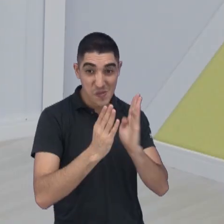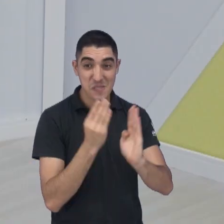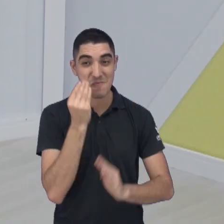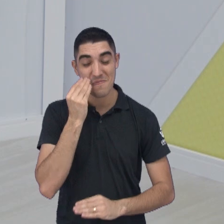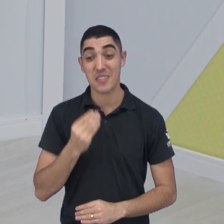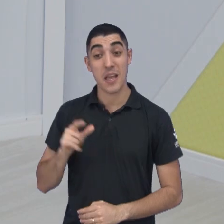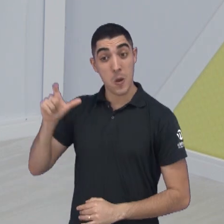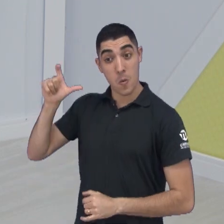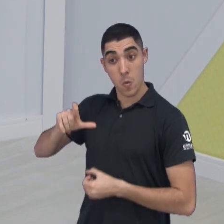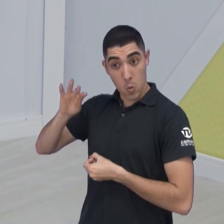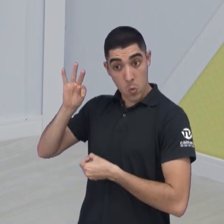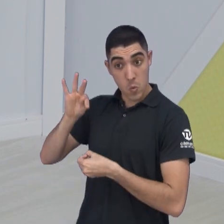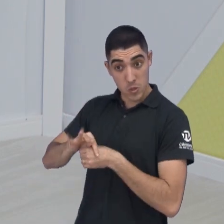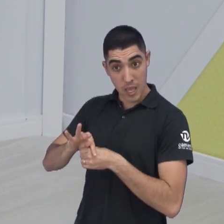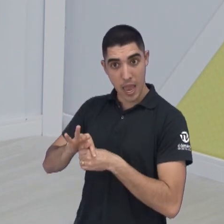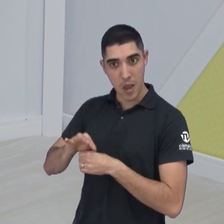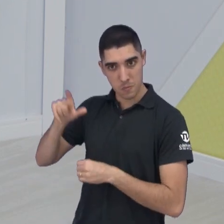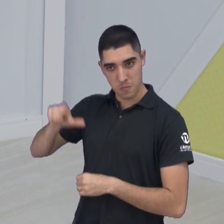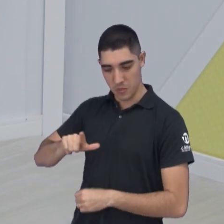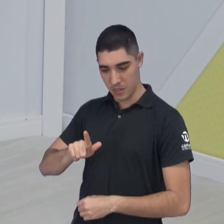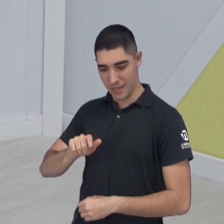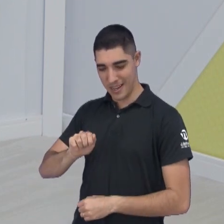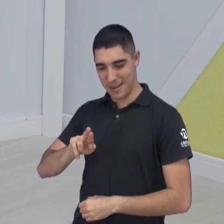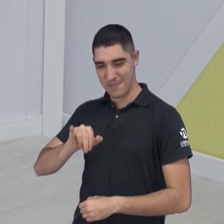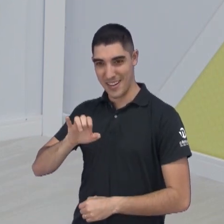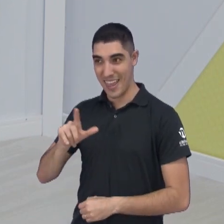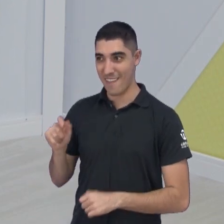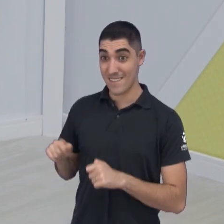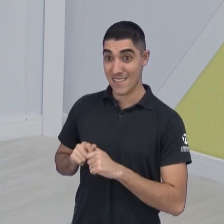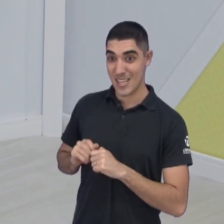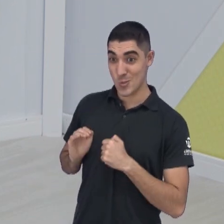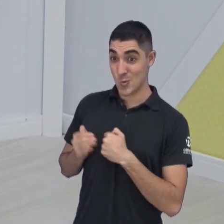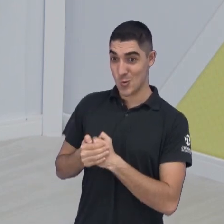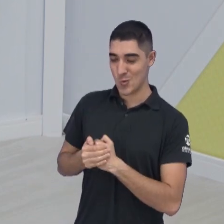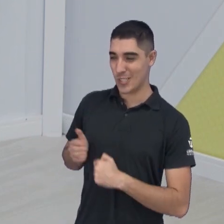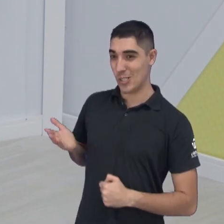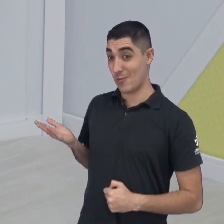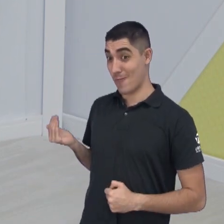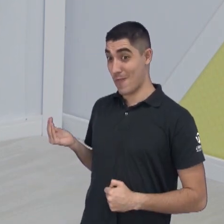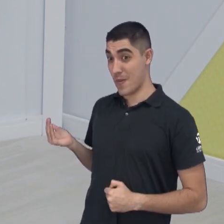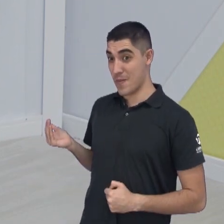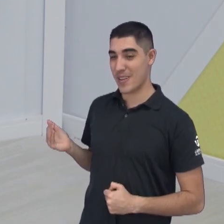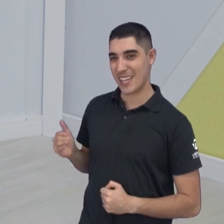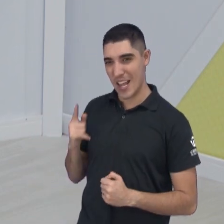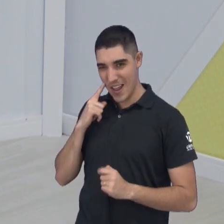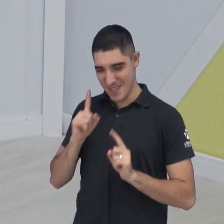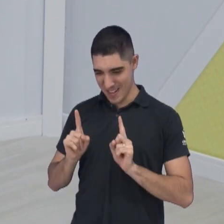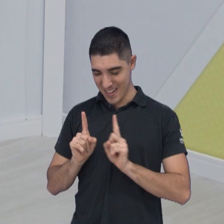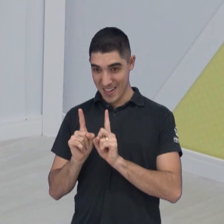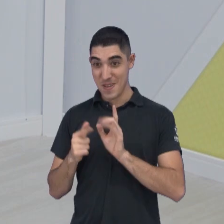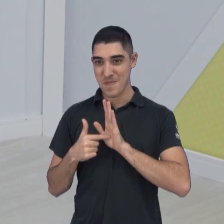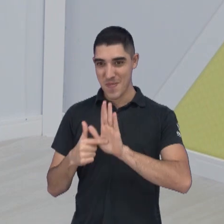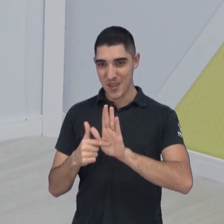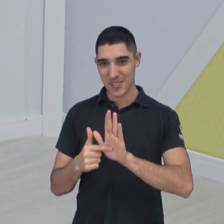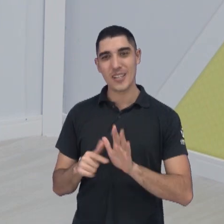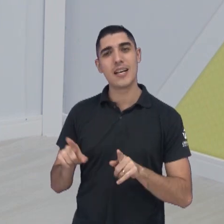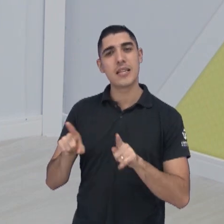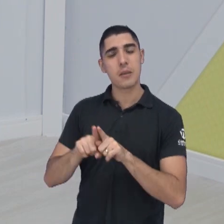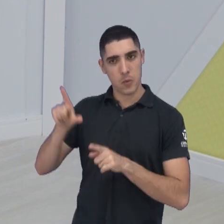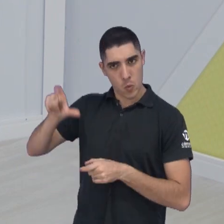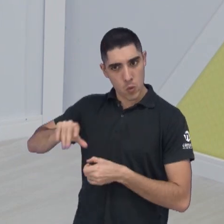do treinador do Gabriel chamando aqui no cantinho, o Israel, nosso editor, colocou até o detalhe ali. Aliás, o